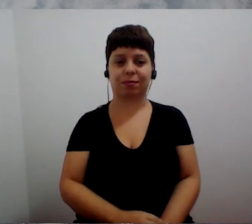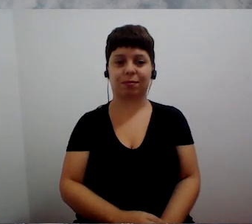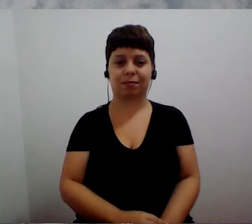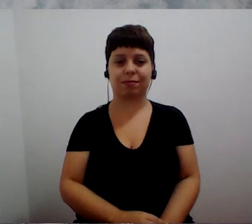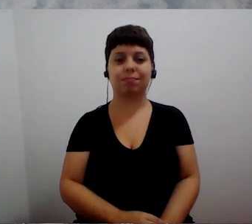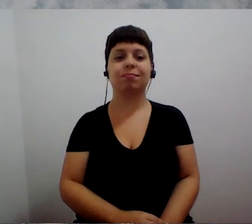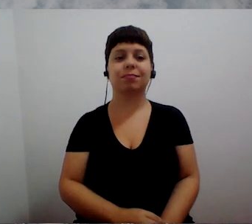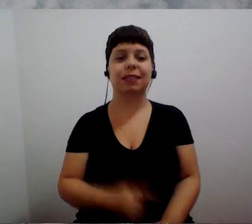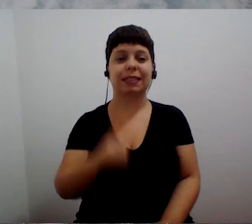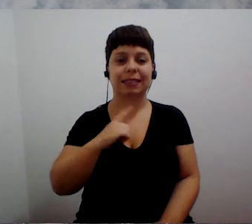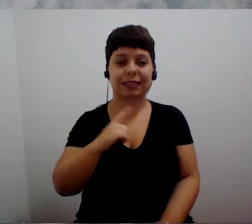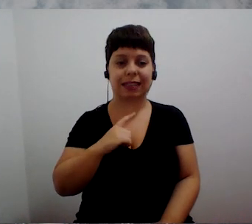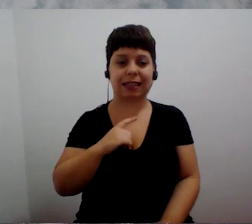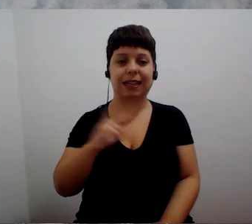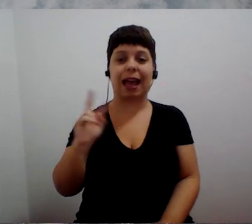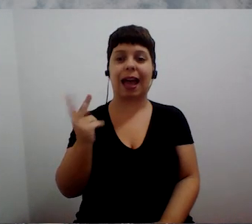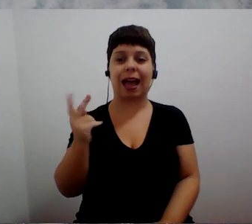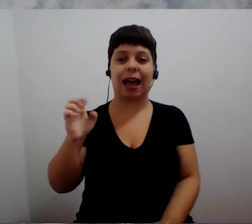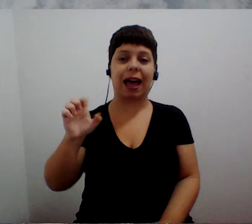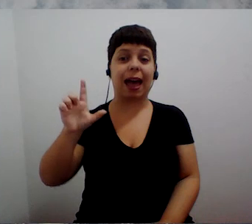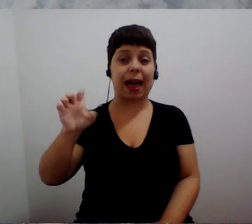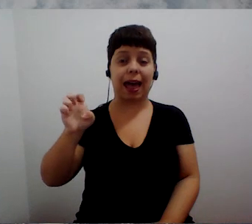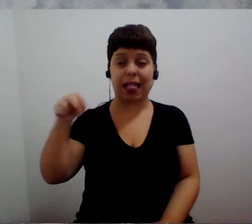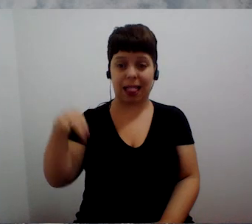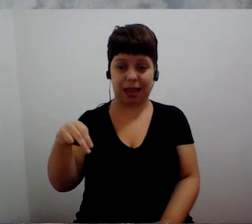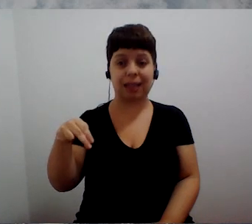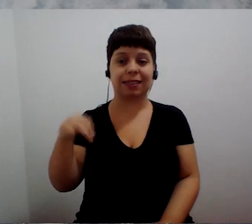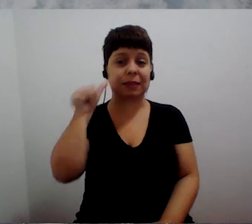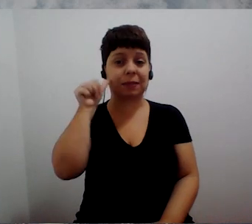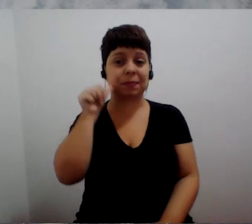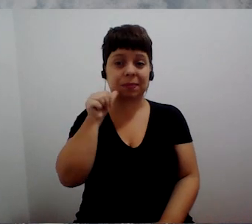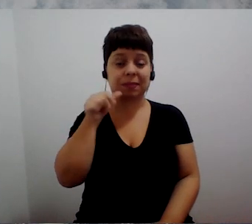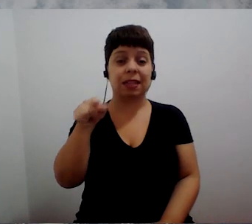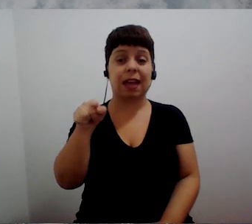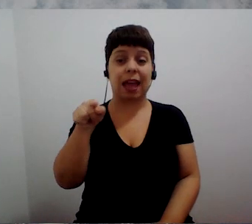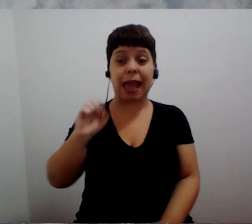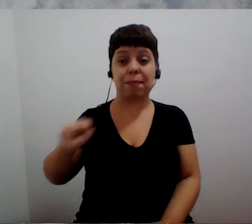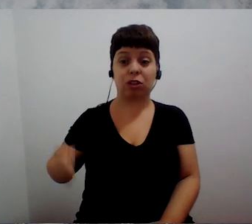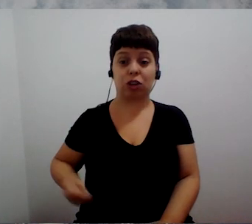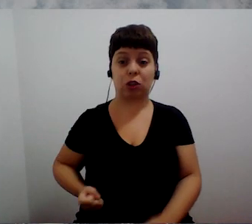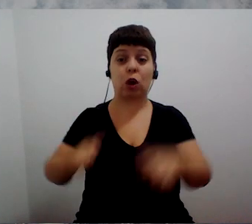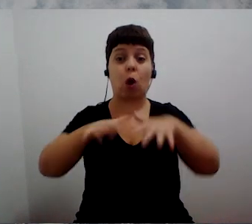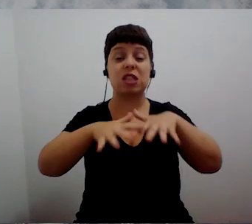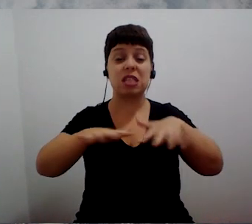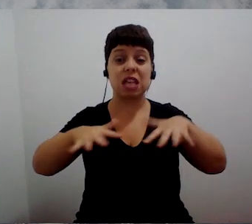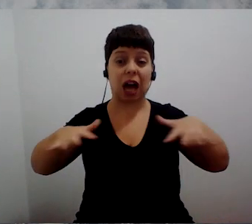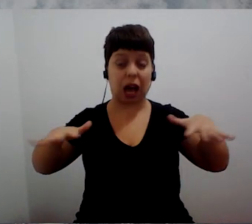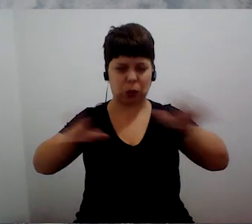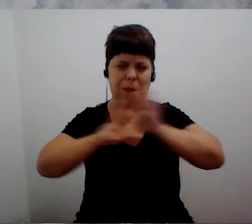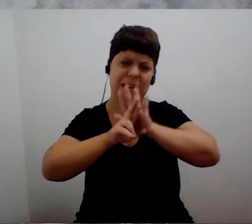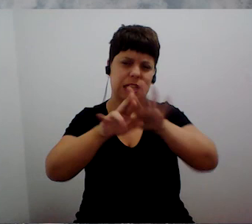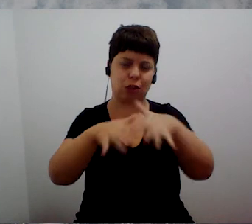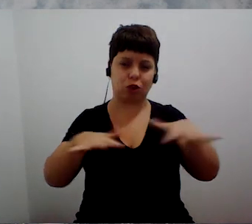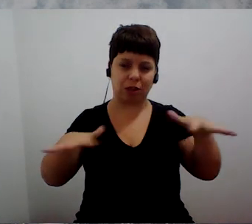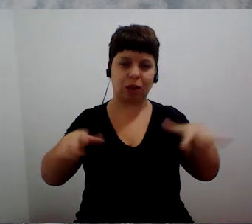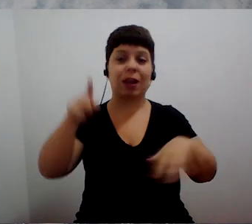Helen Agren is the embaixadora do oceano no Ministério de Relações Exteriores